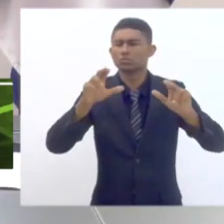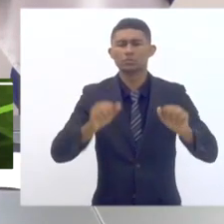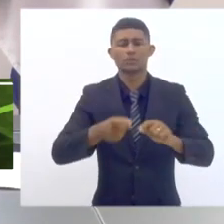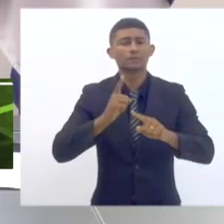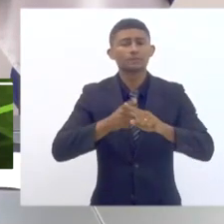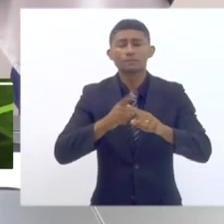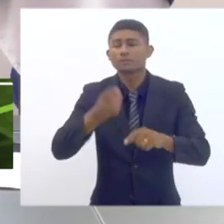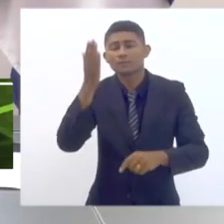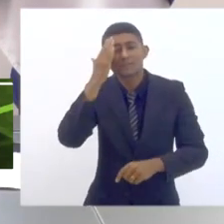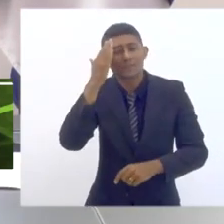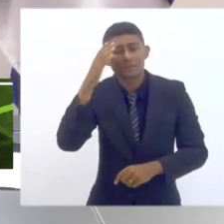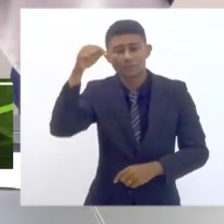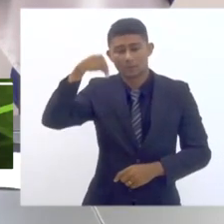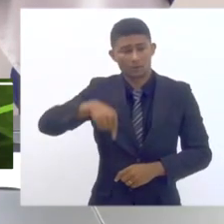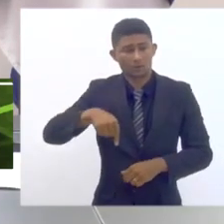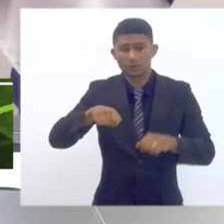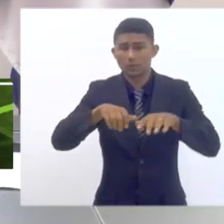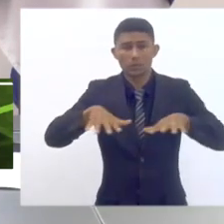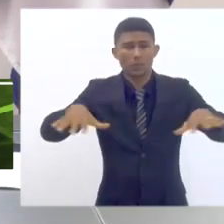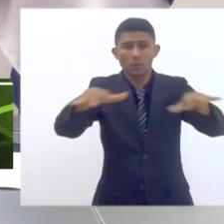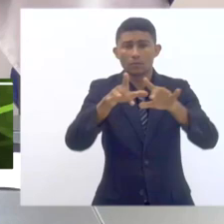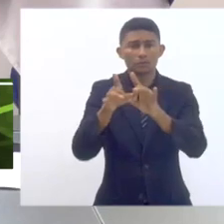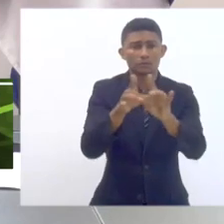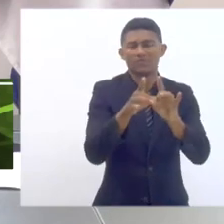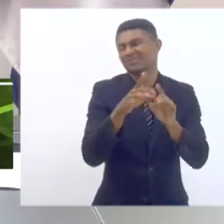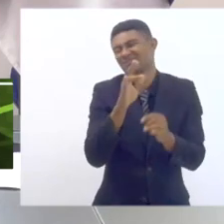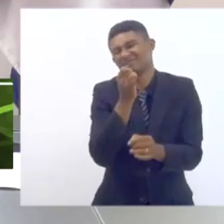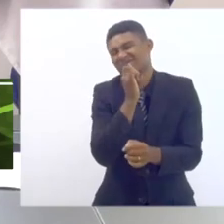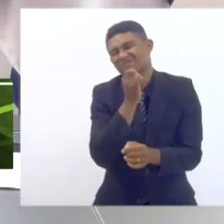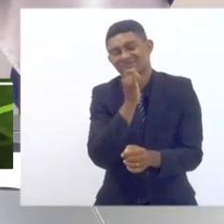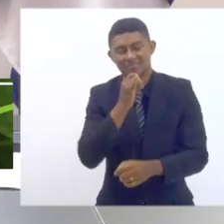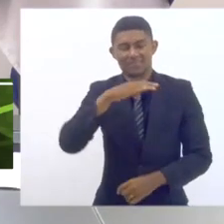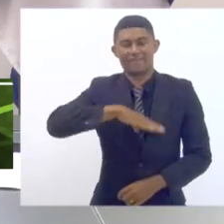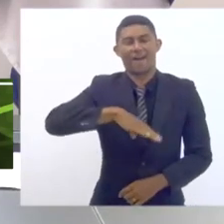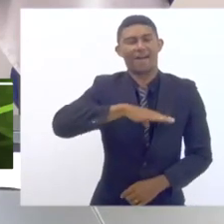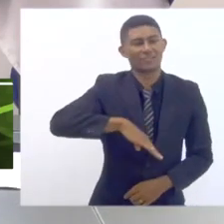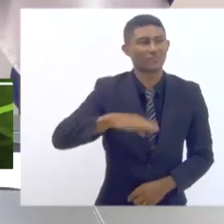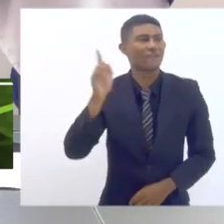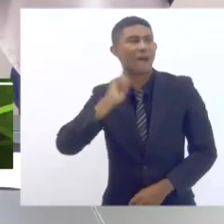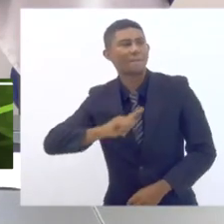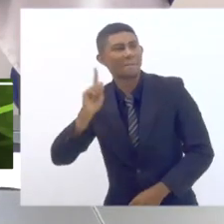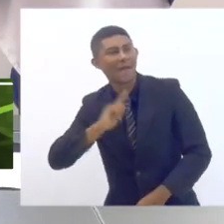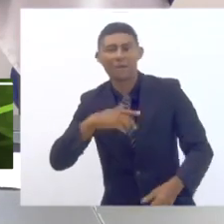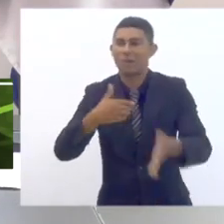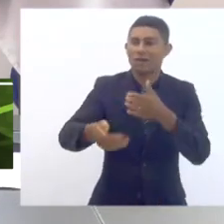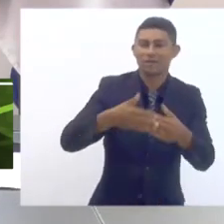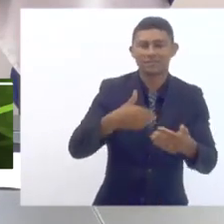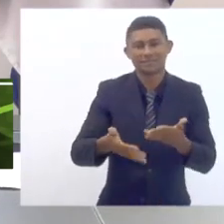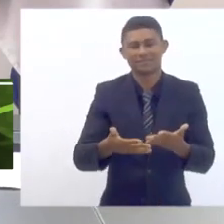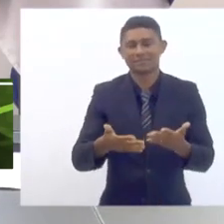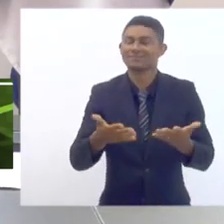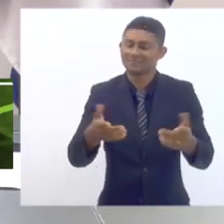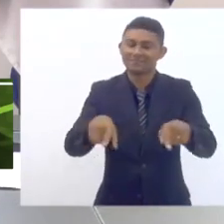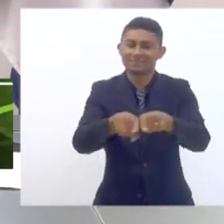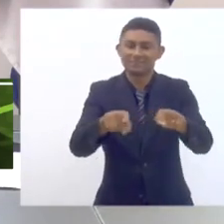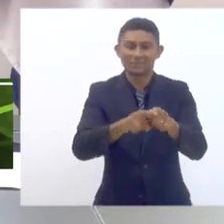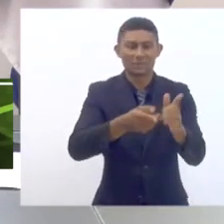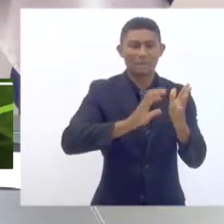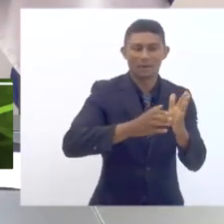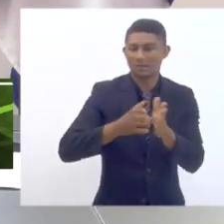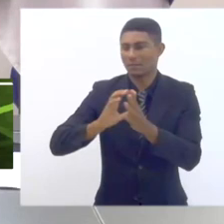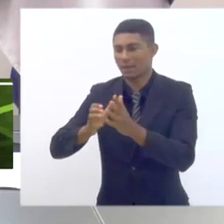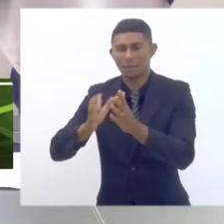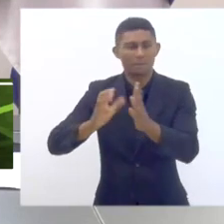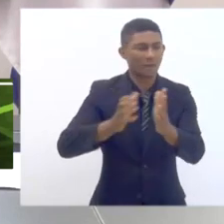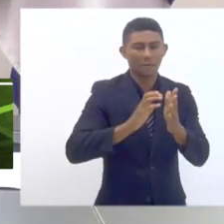um colegiado, aqui independente de torcer para o Vasco ou para o Flamengo, eu acho que é ali no momento oportuno a gente brinca, a gente discute,